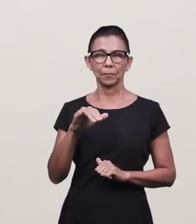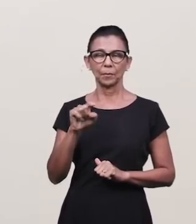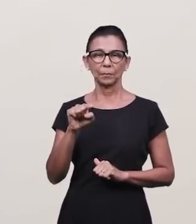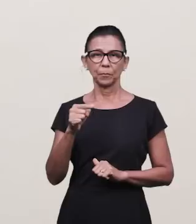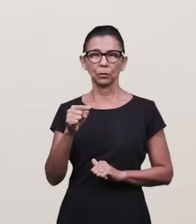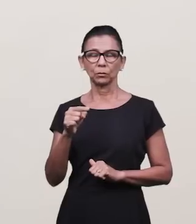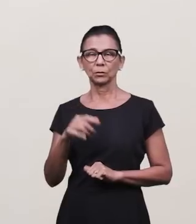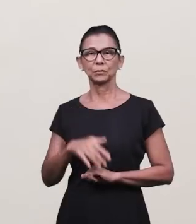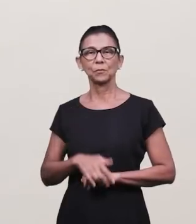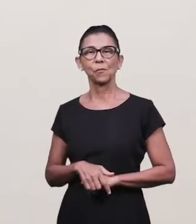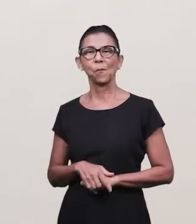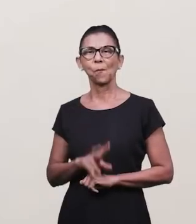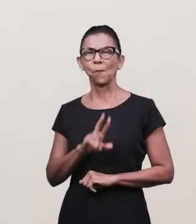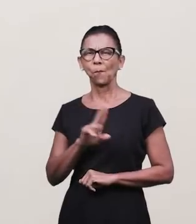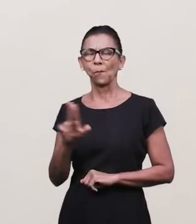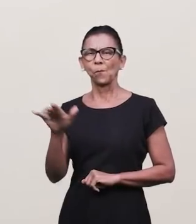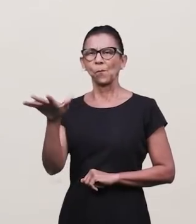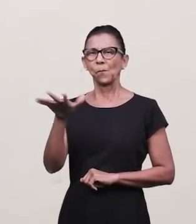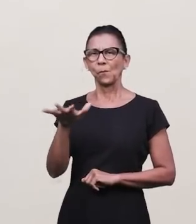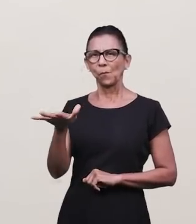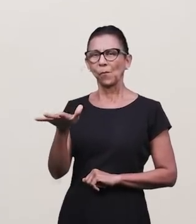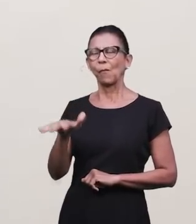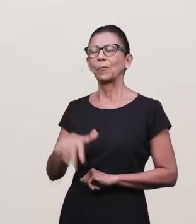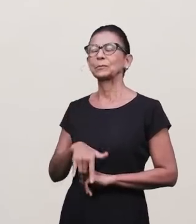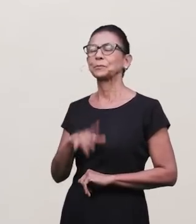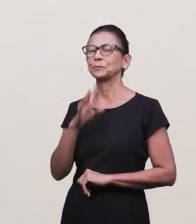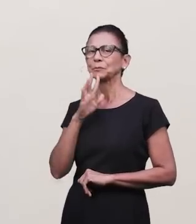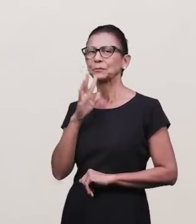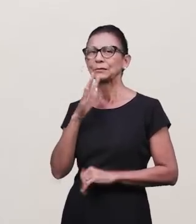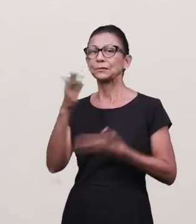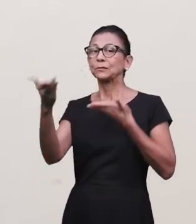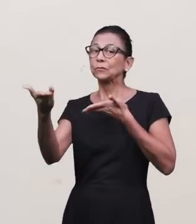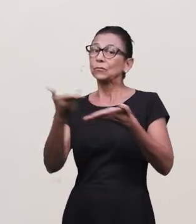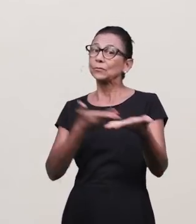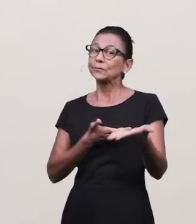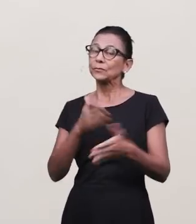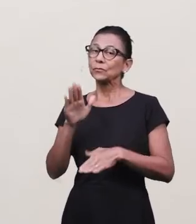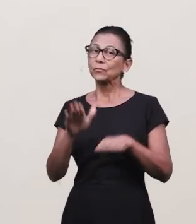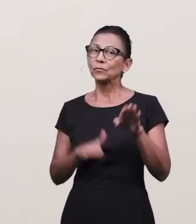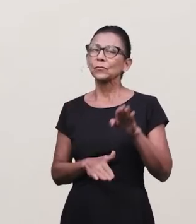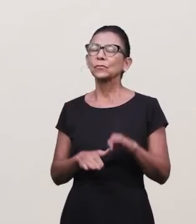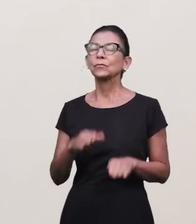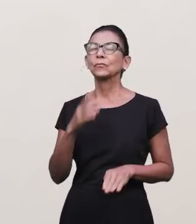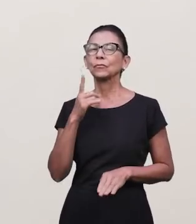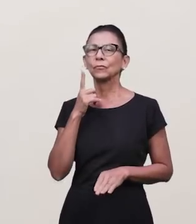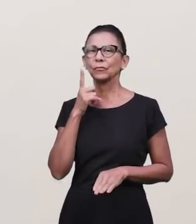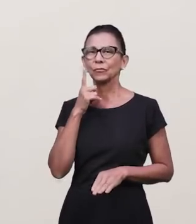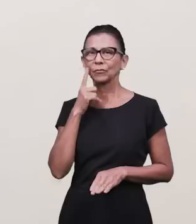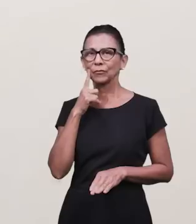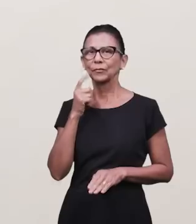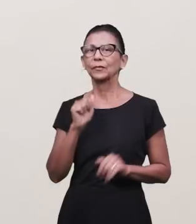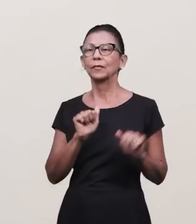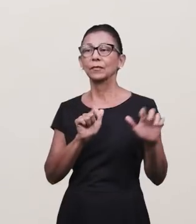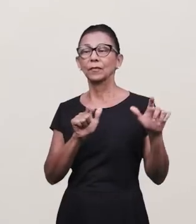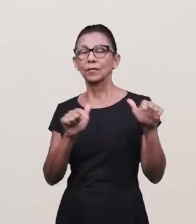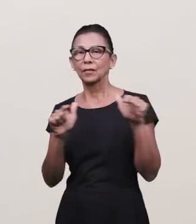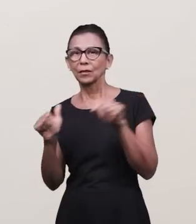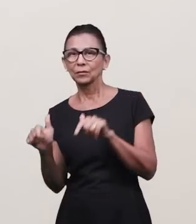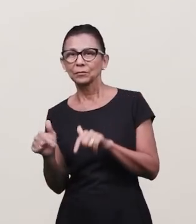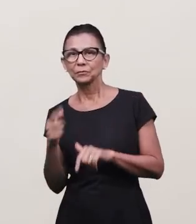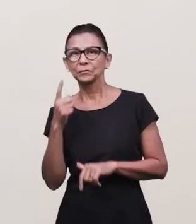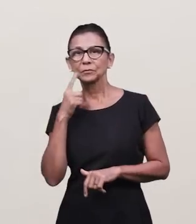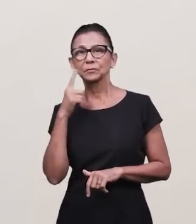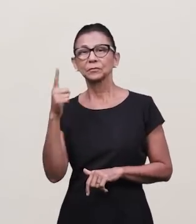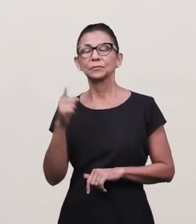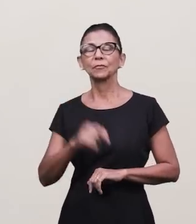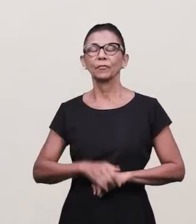e o nome da região para que você possa conhecer, interagir. Quem sabe você já morou em um desses lugares e, ó, vem conhecer, vem saber